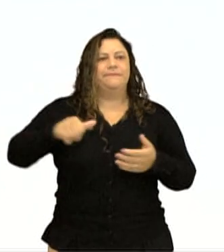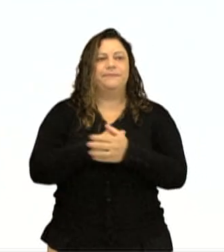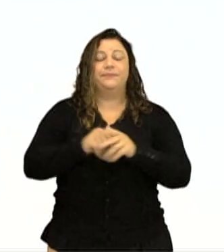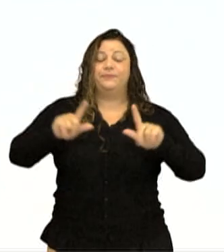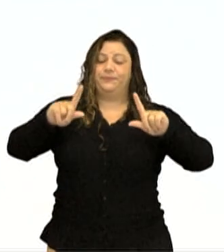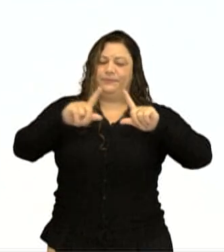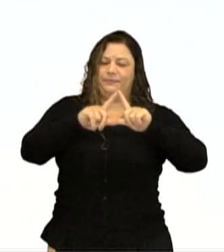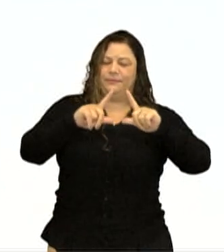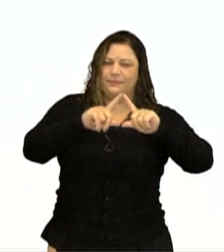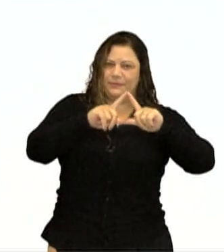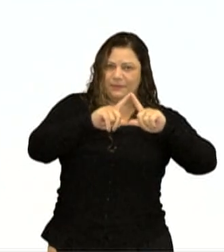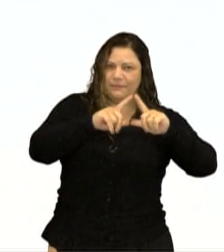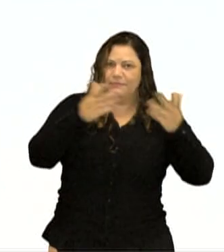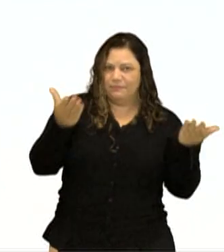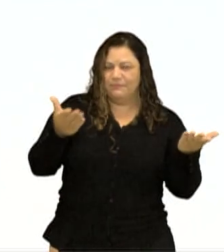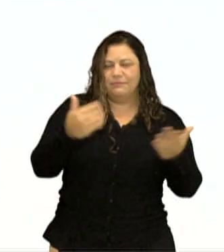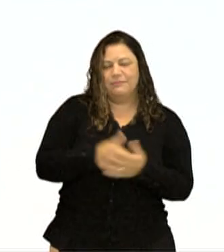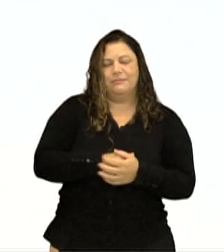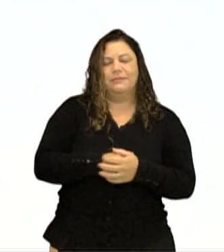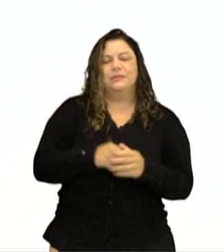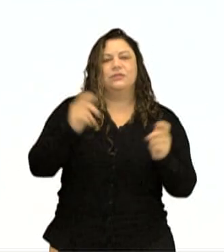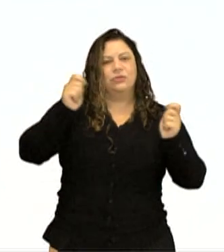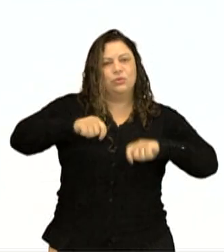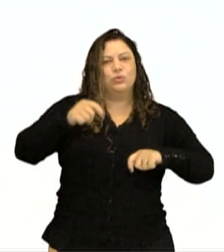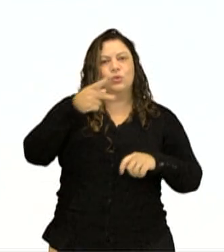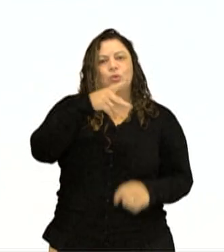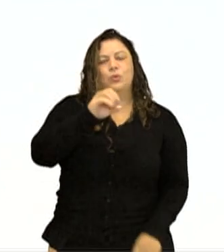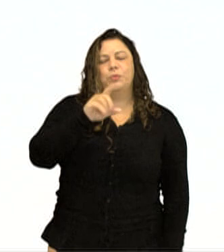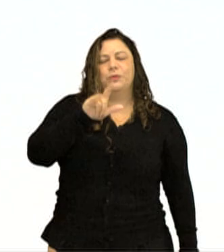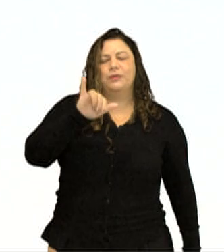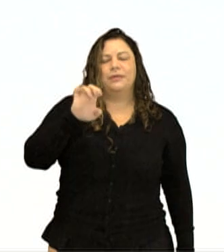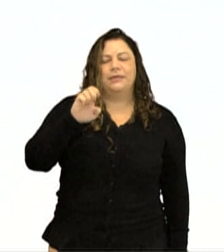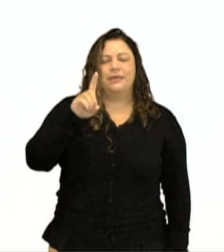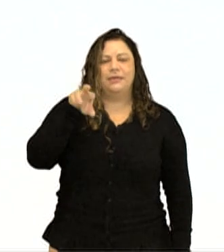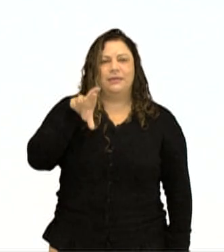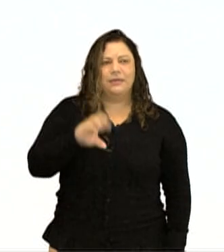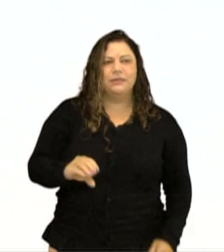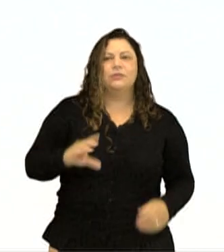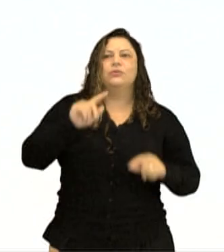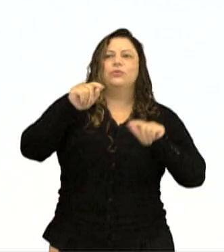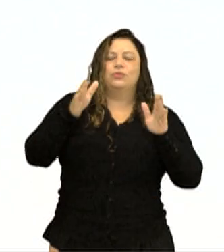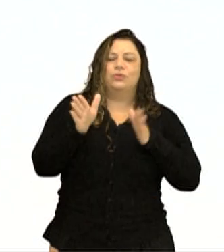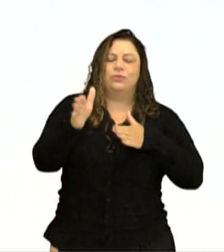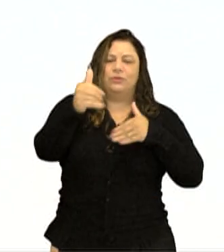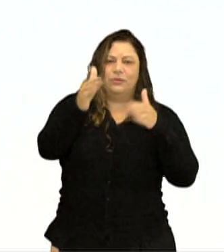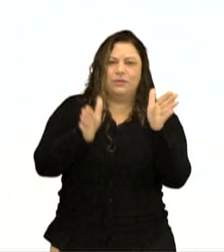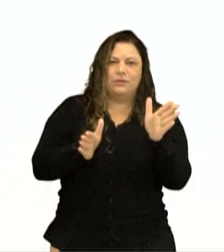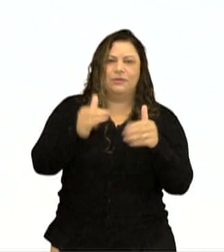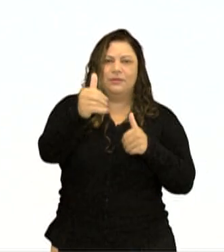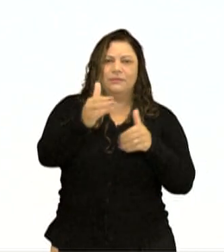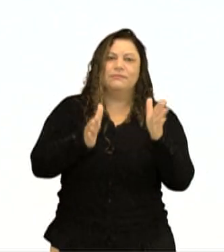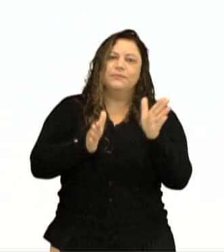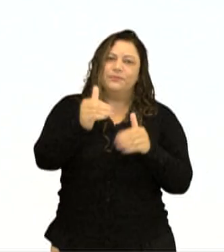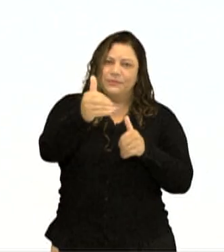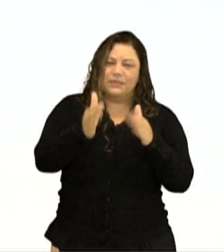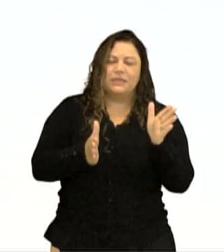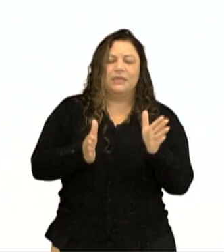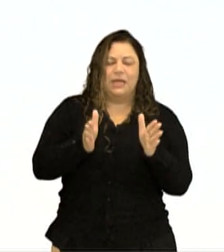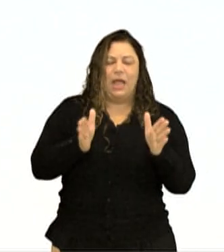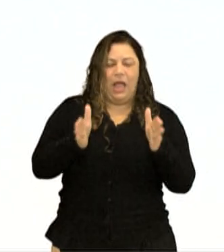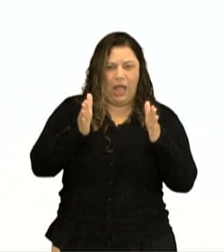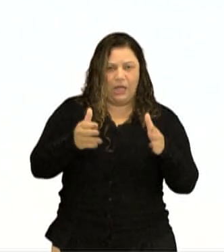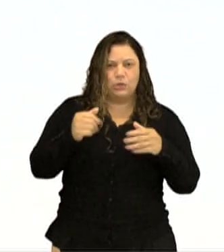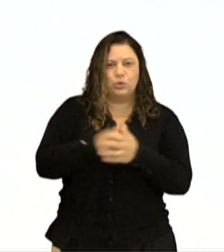Pirâmide, que é o caso de um poliedro, que a gente vai estudar mais à frente. Aqui nós temos uma caixinha de sapato, né? Parece uma caixinha de sapato, que é